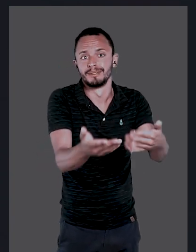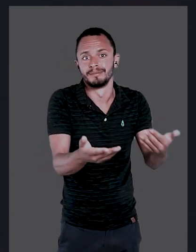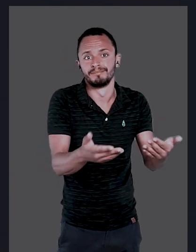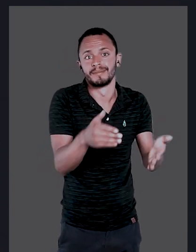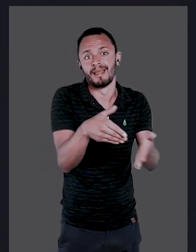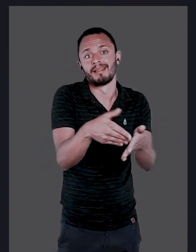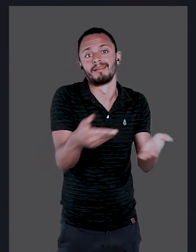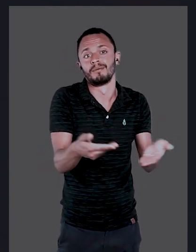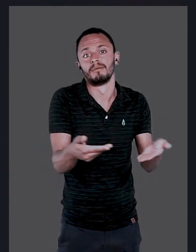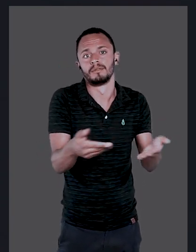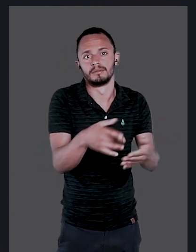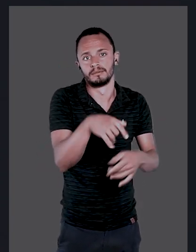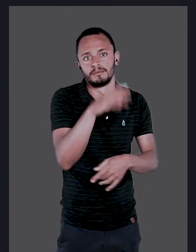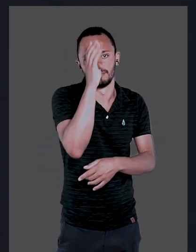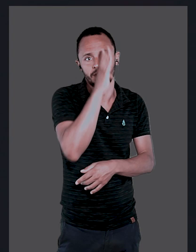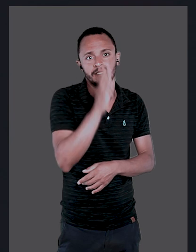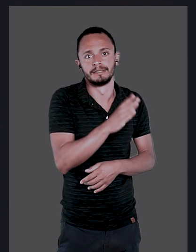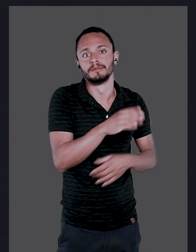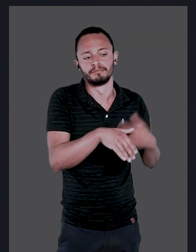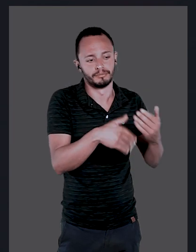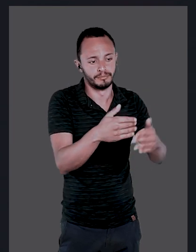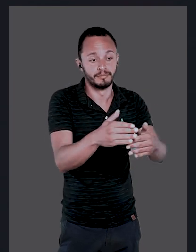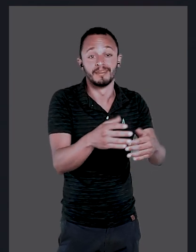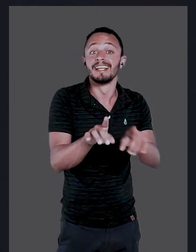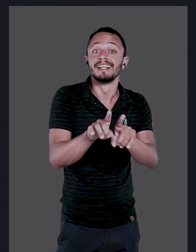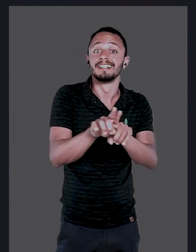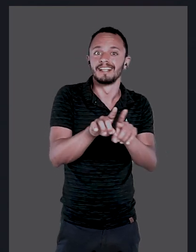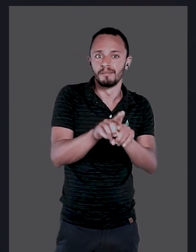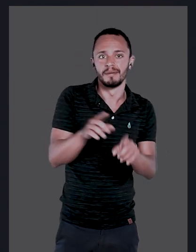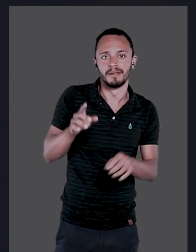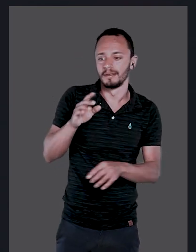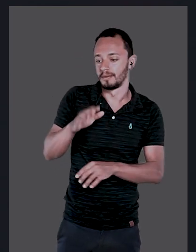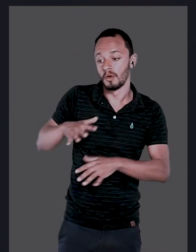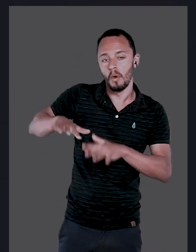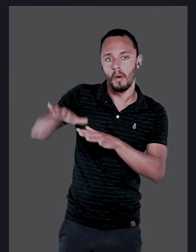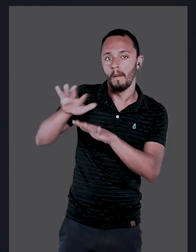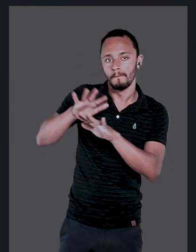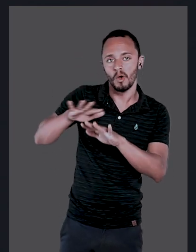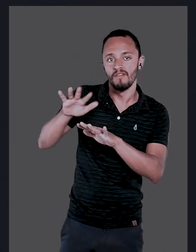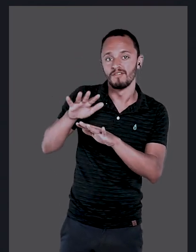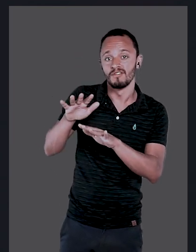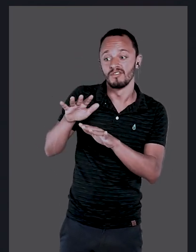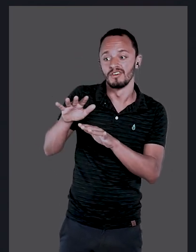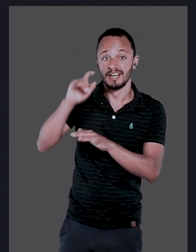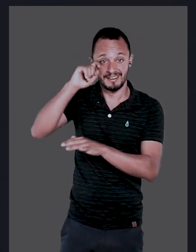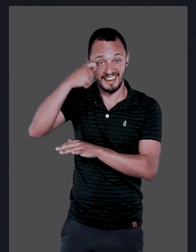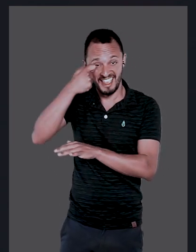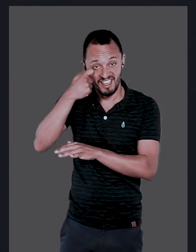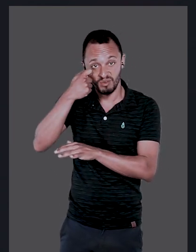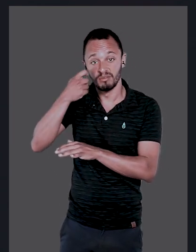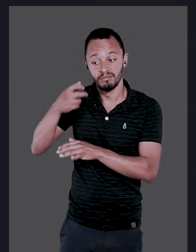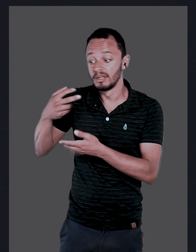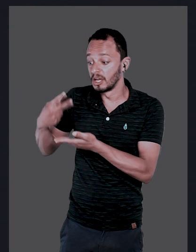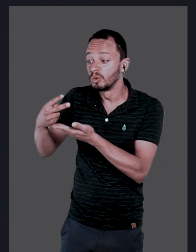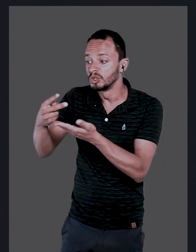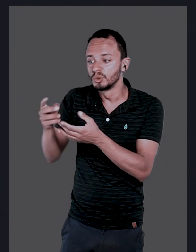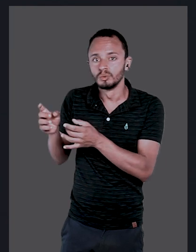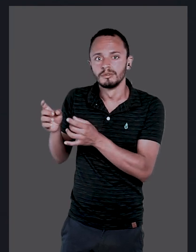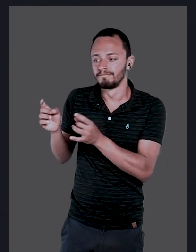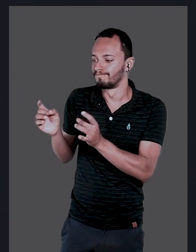ser torturados e seguem a ser exterminados, assim como de alguma forma os povos negros seguem a